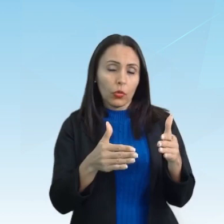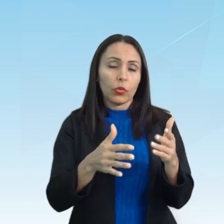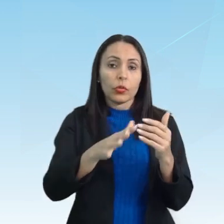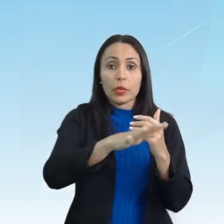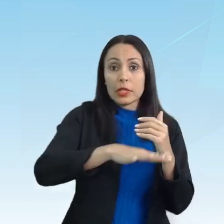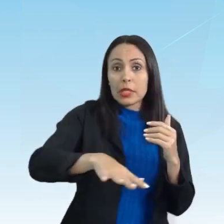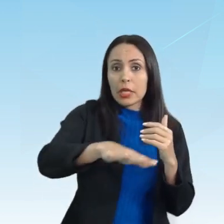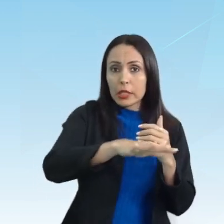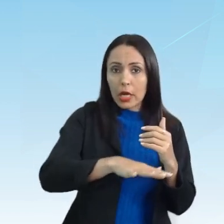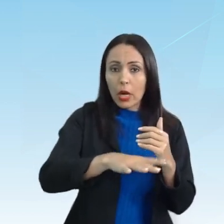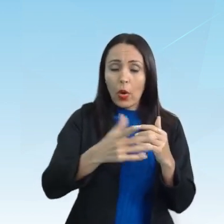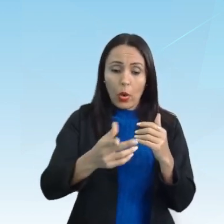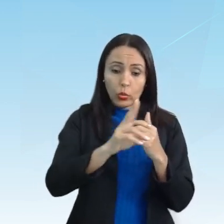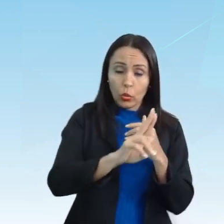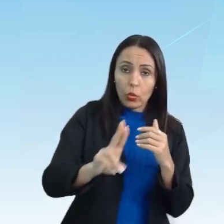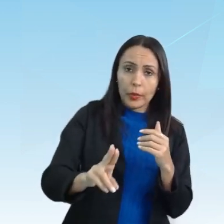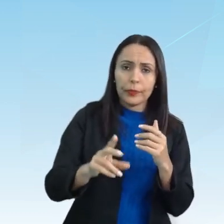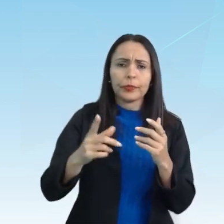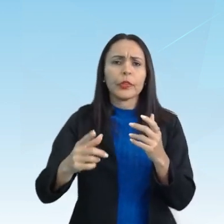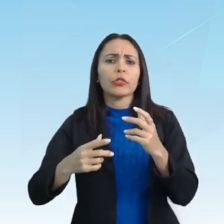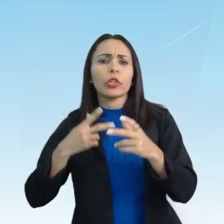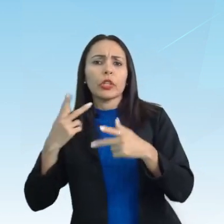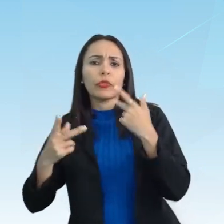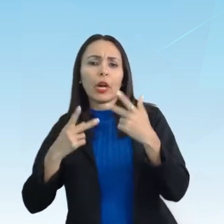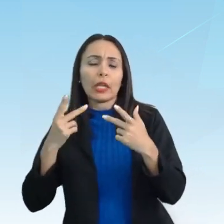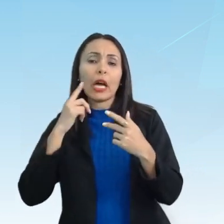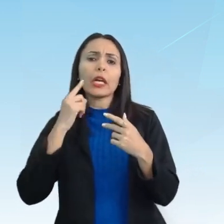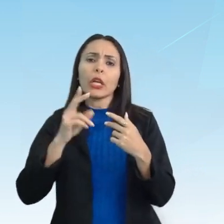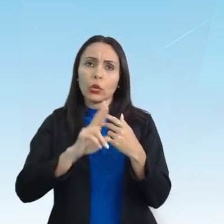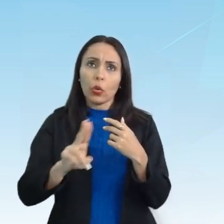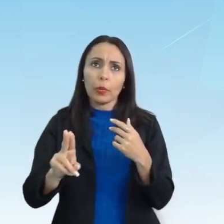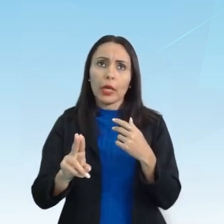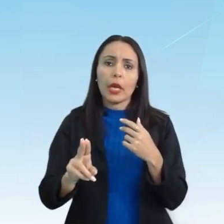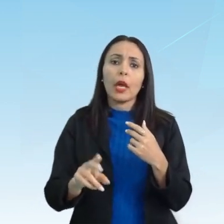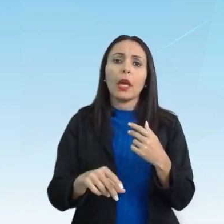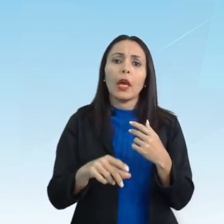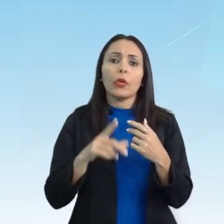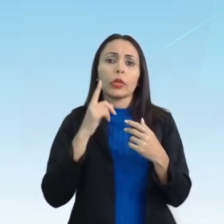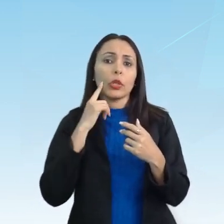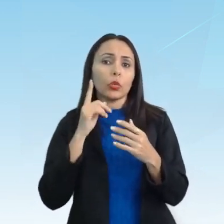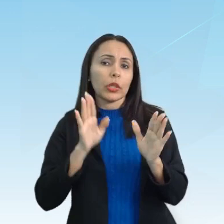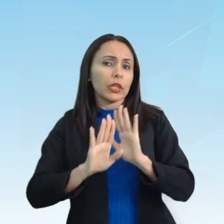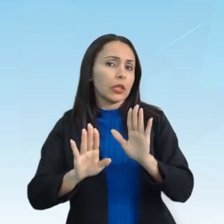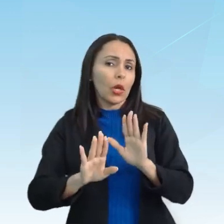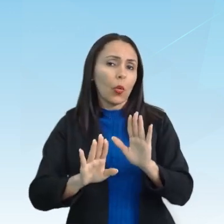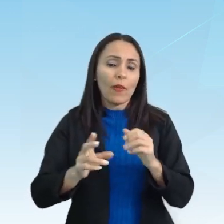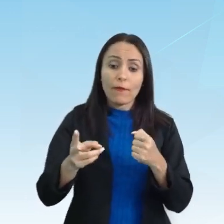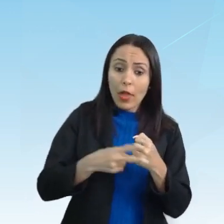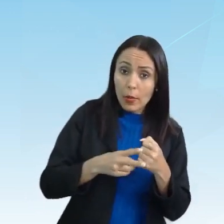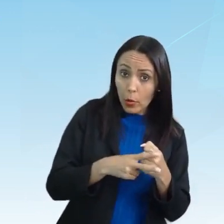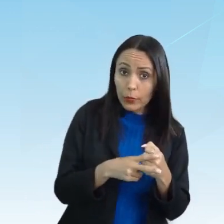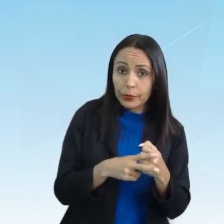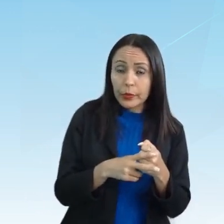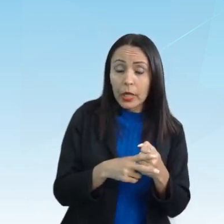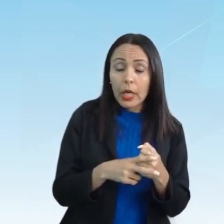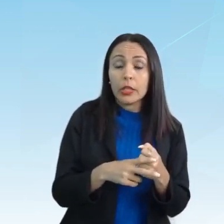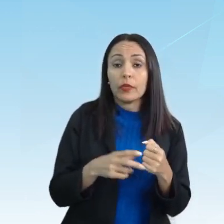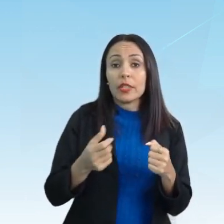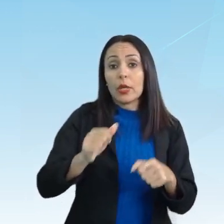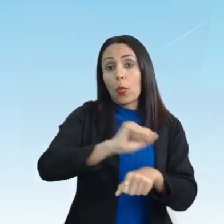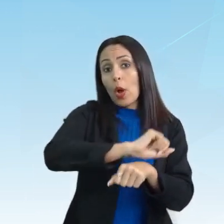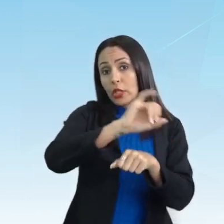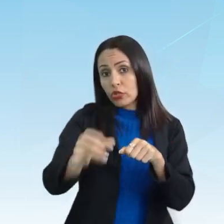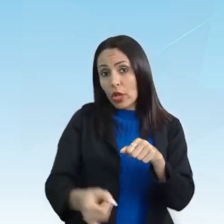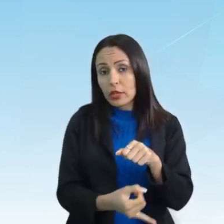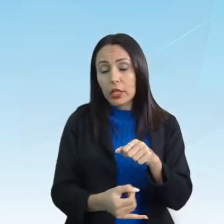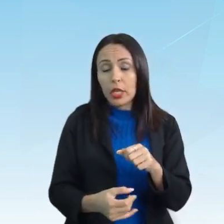central vai ser o nome. E quando a gente fala em nome, é aquilo que não é verbo. Vai ser o adjetivo,